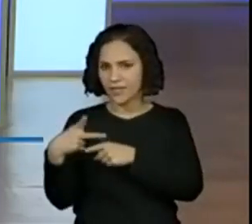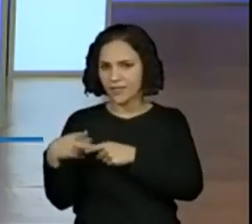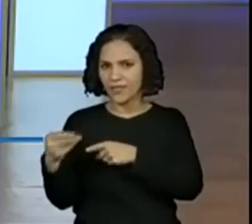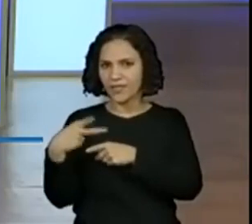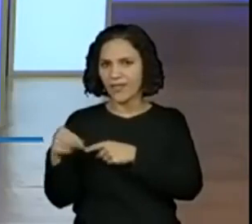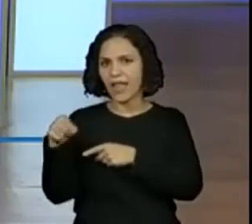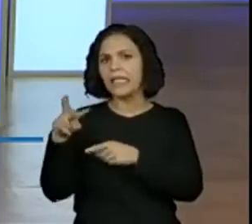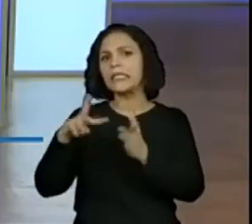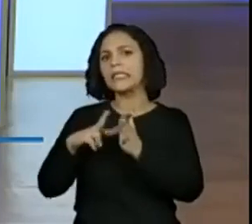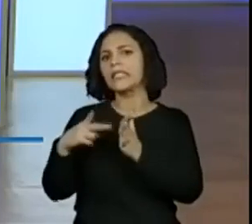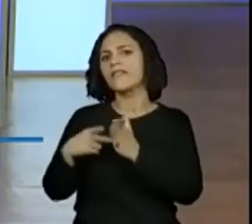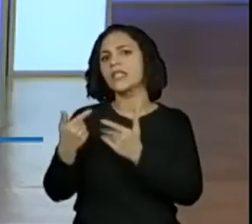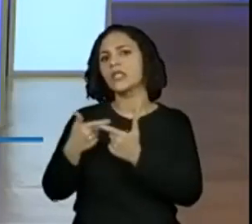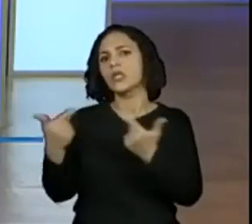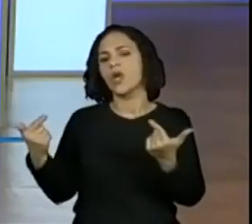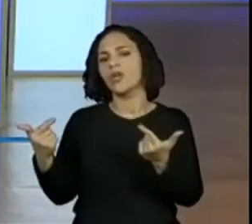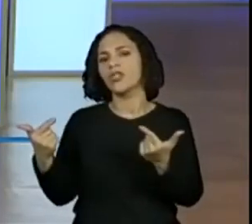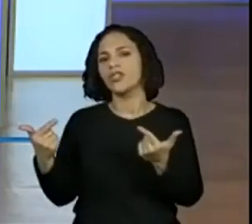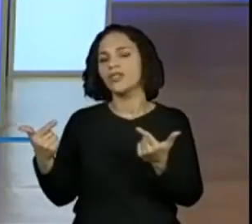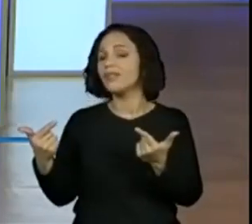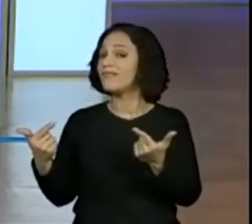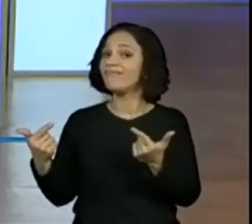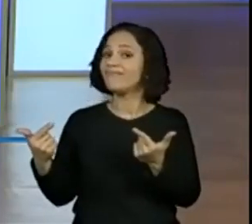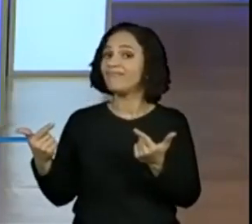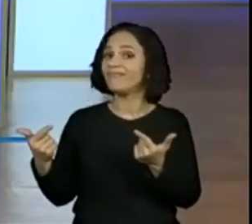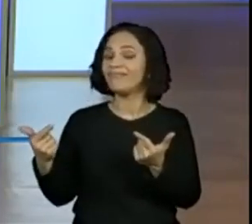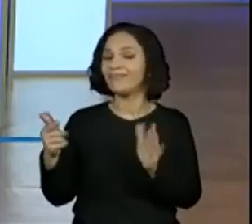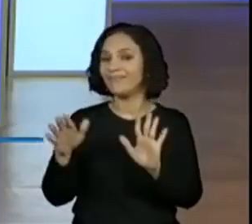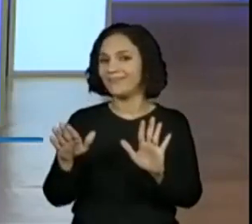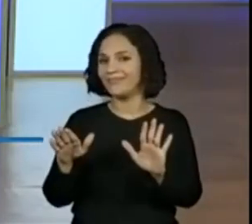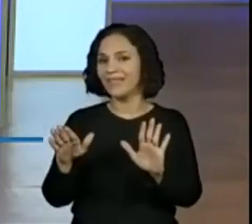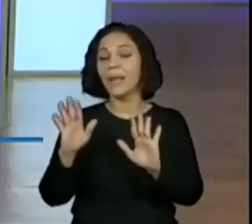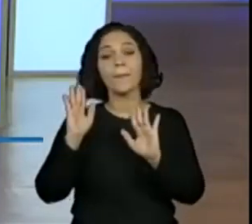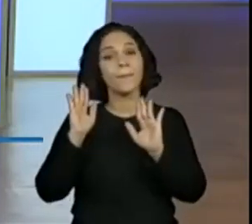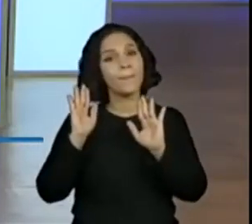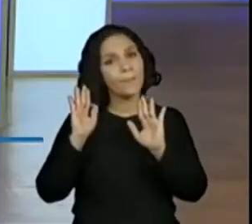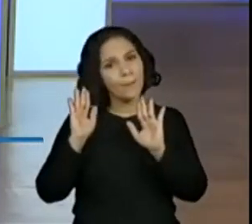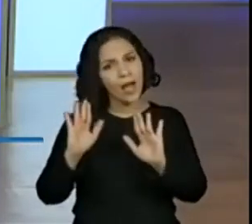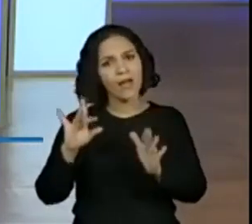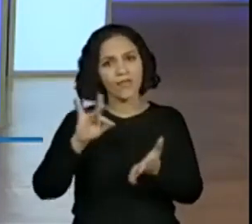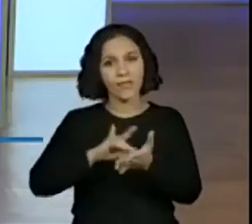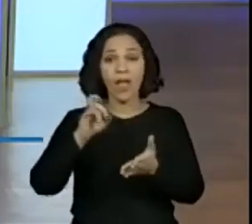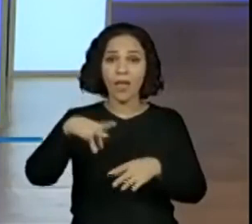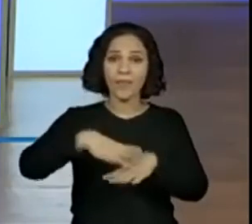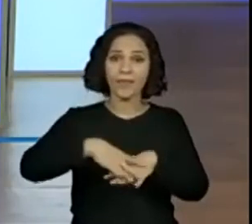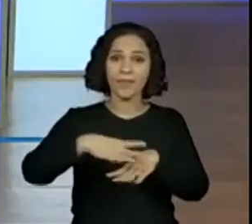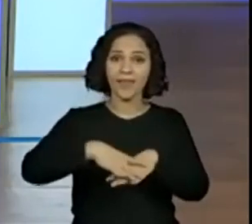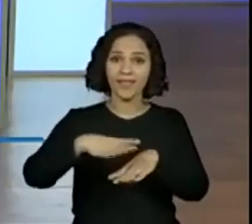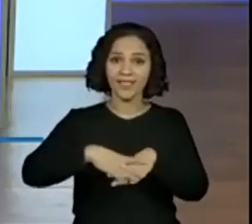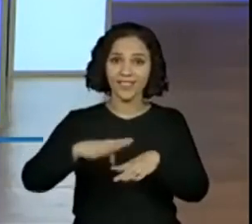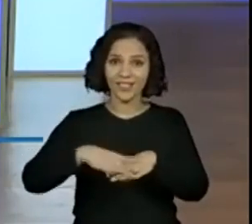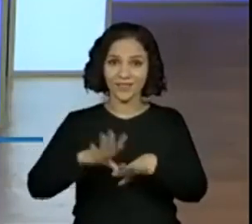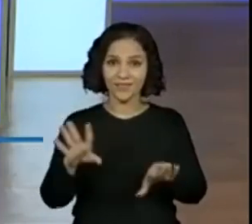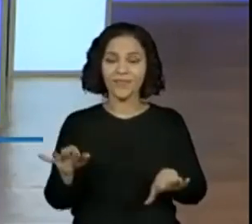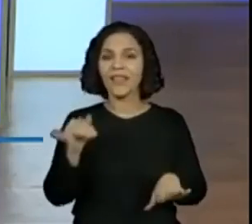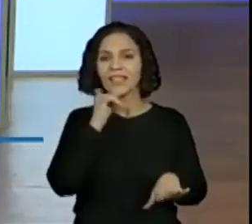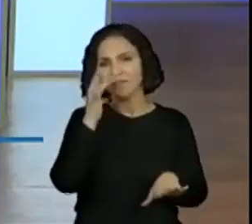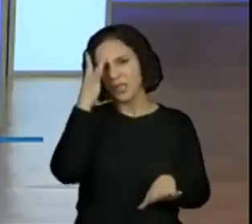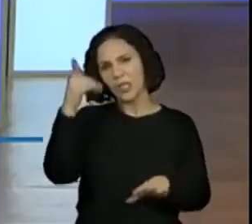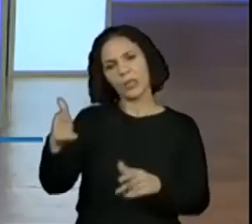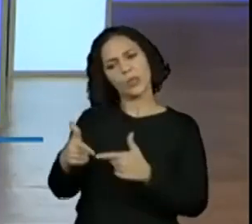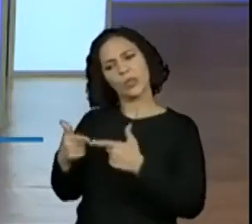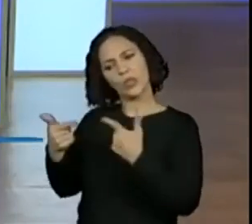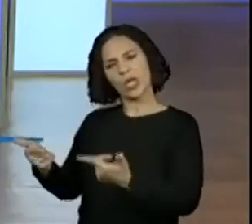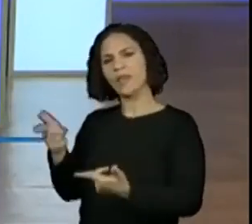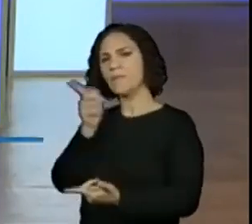vezes você tem sorte Ah entendeu a muito por conta disso entende isso é mais aquela história de uma pessoa sortuda